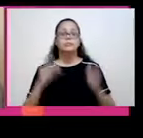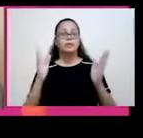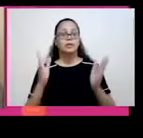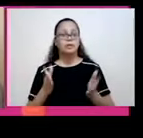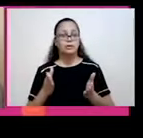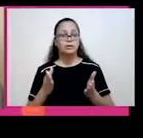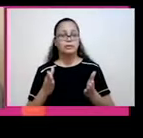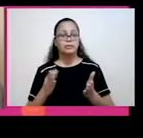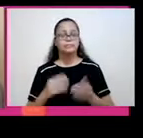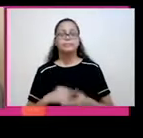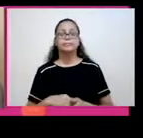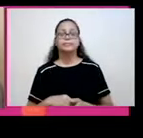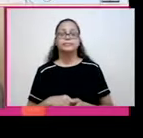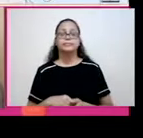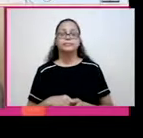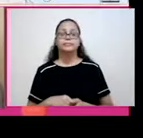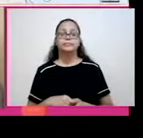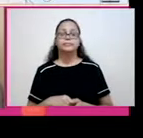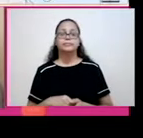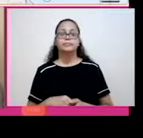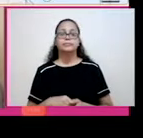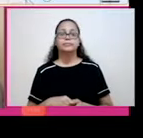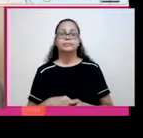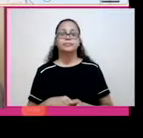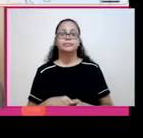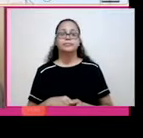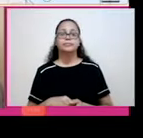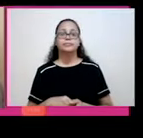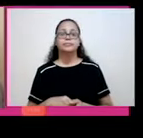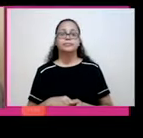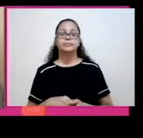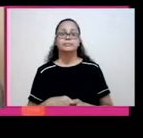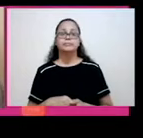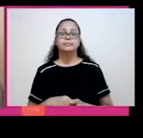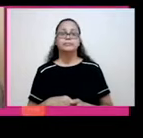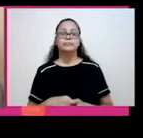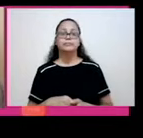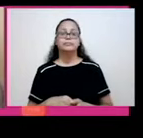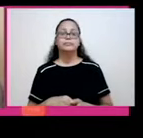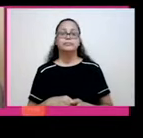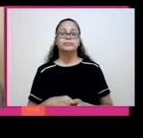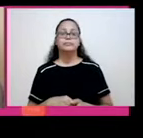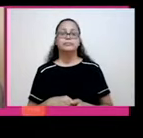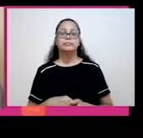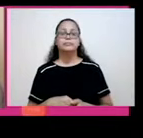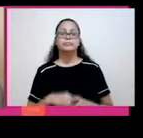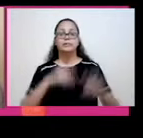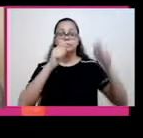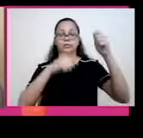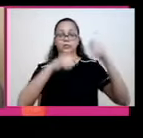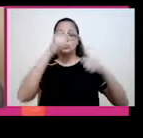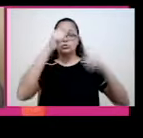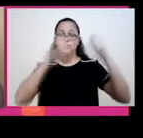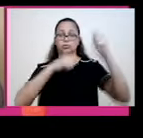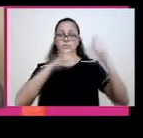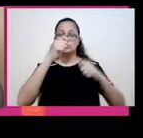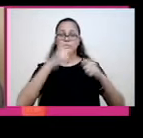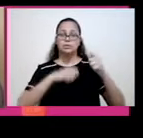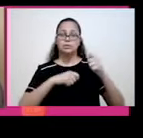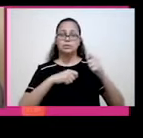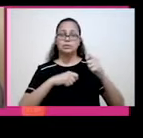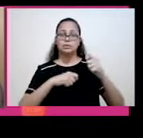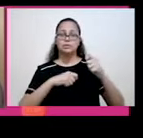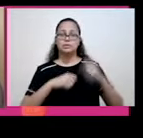aqui tem a definição, olha só, do que são indústrias pesadas. Vamos voltar aqui. Ó.